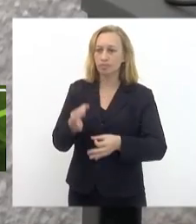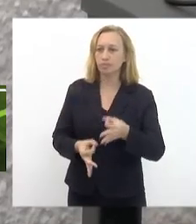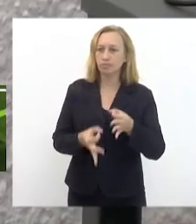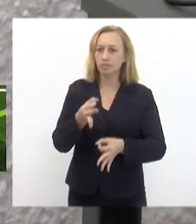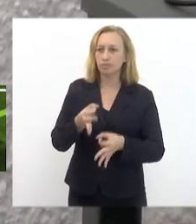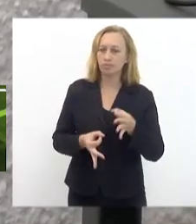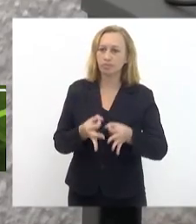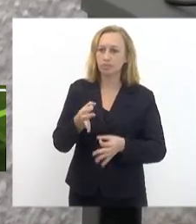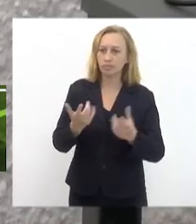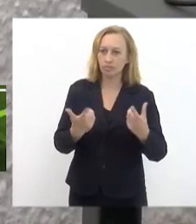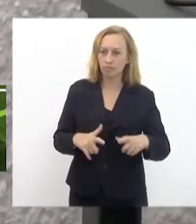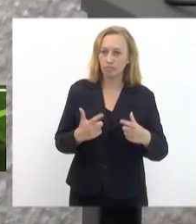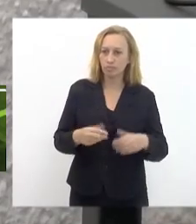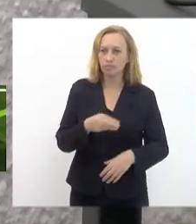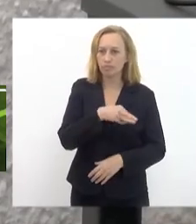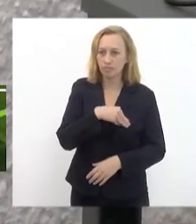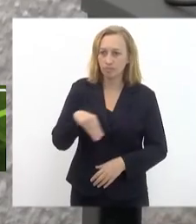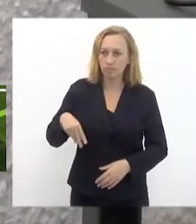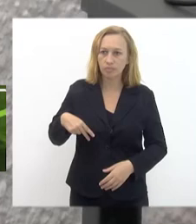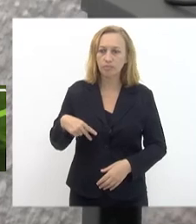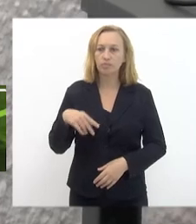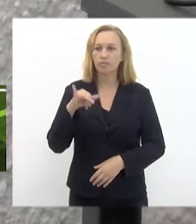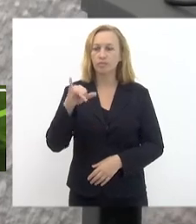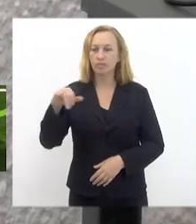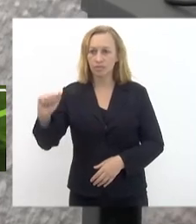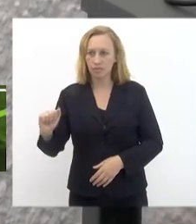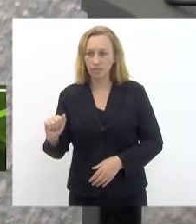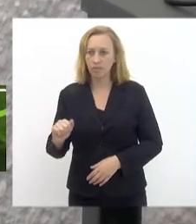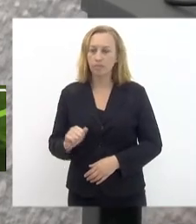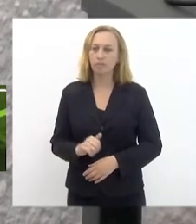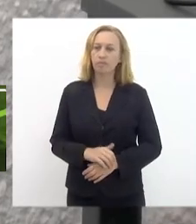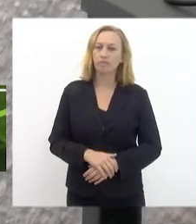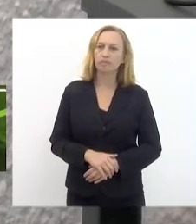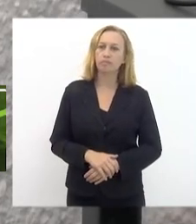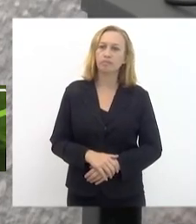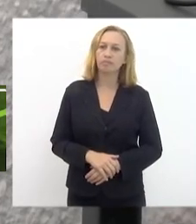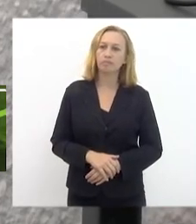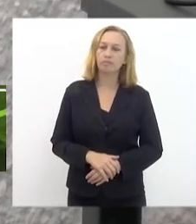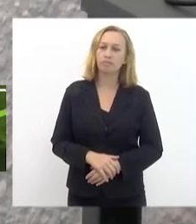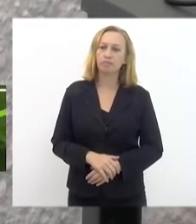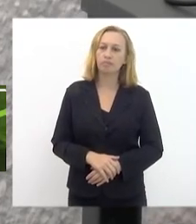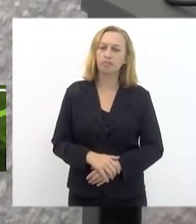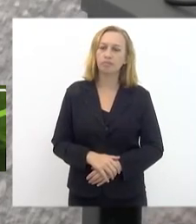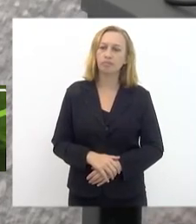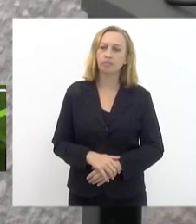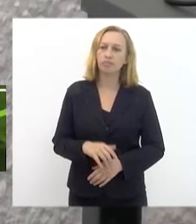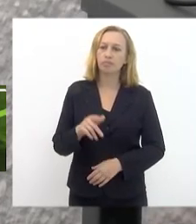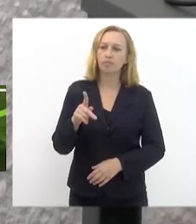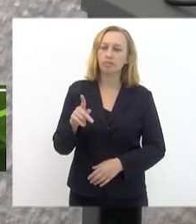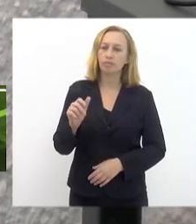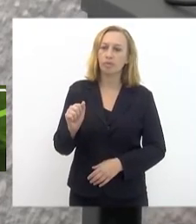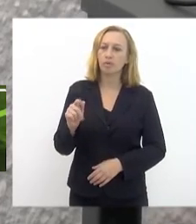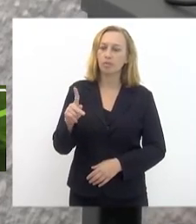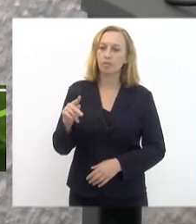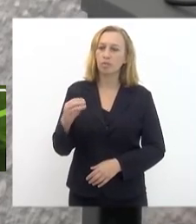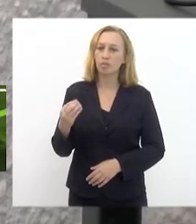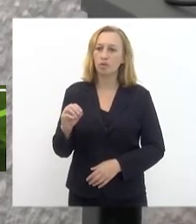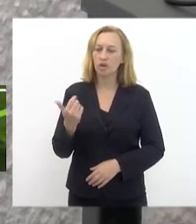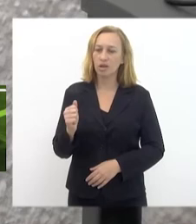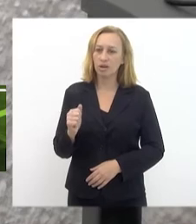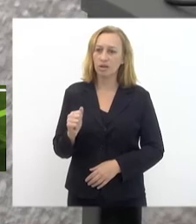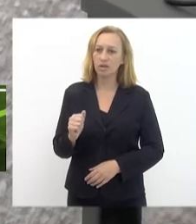ministério público o Inea que ela estava o fio tava lá o presidente o Pampulha reunisse